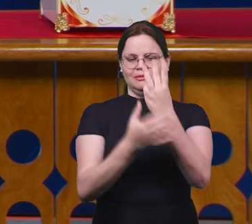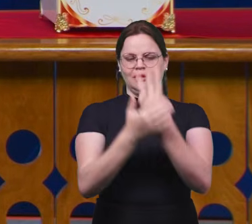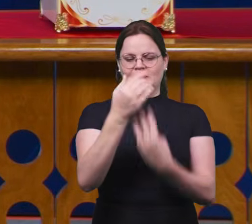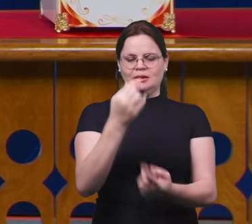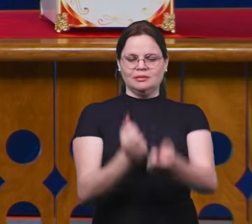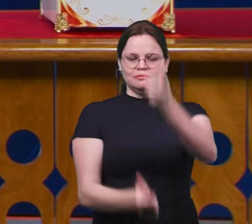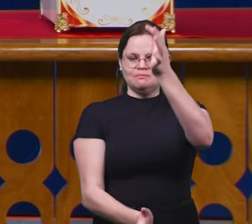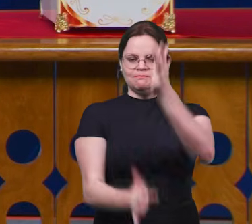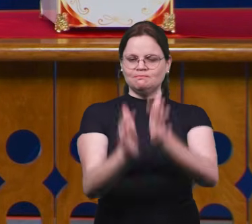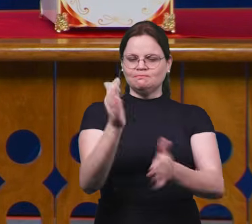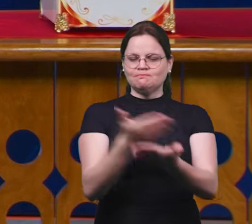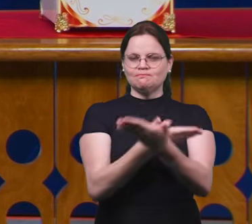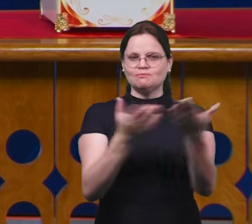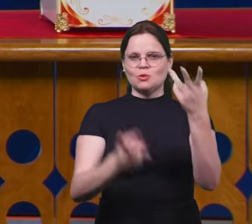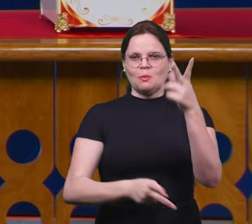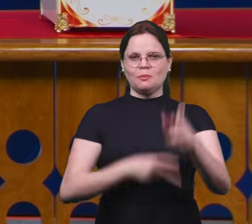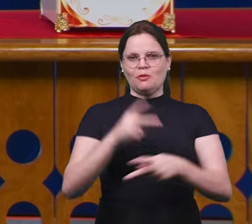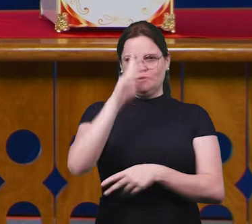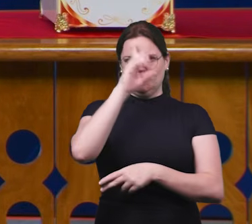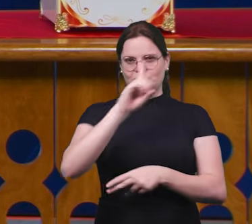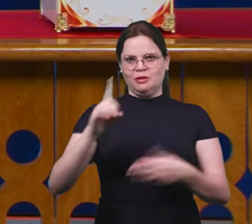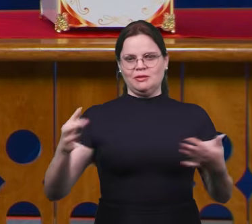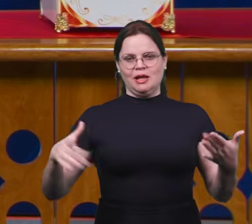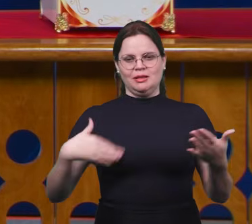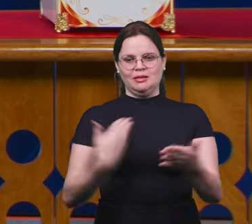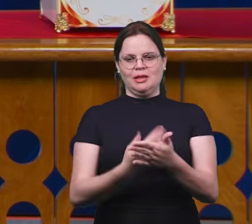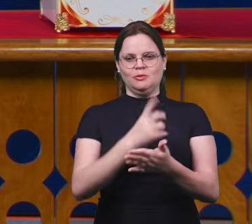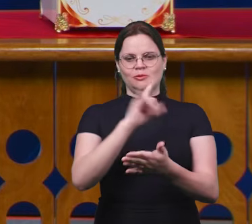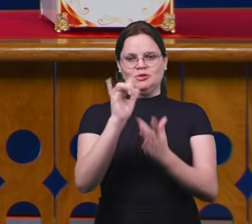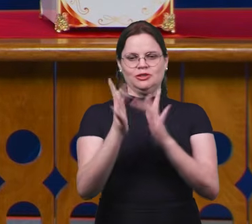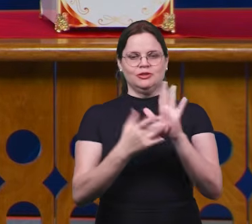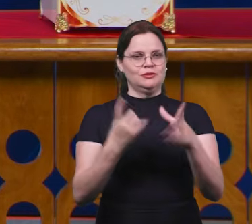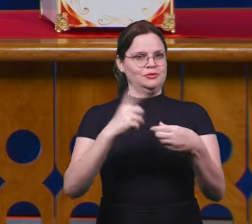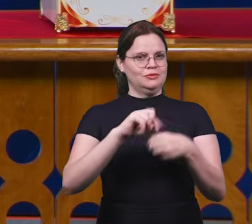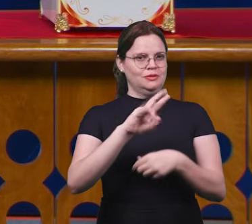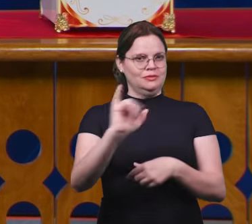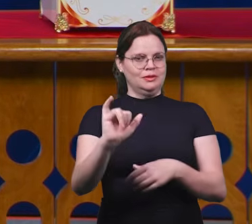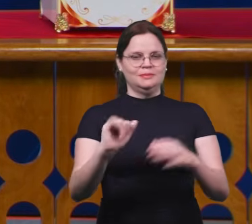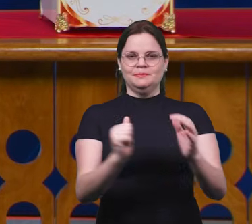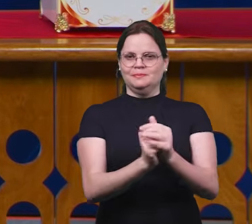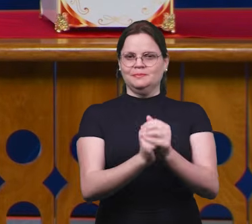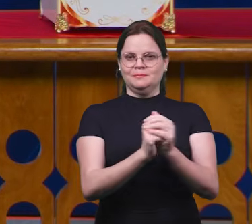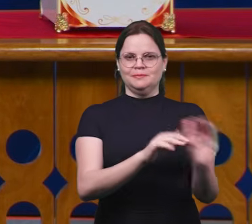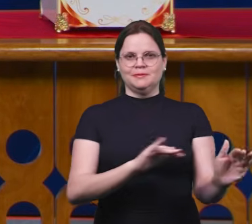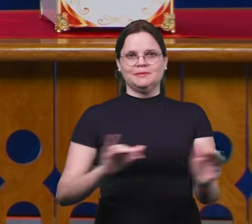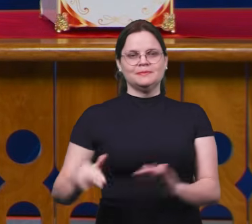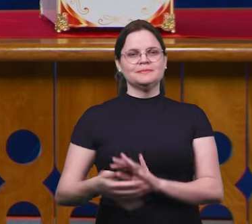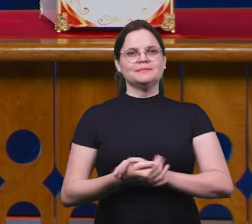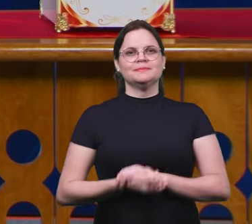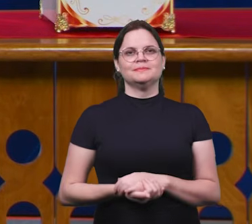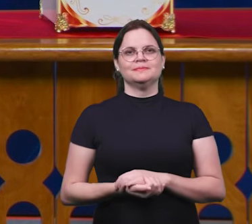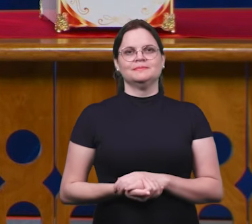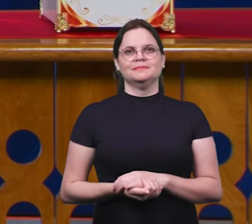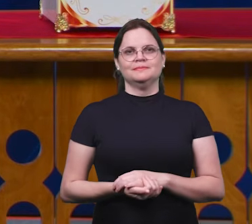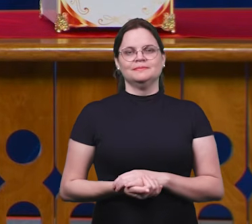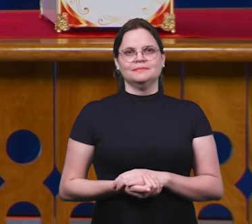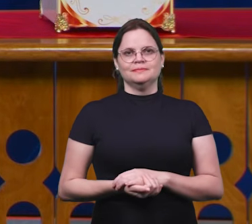repousem sobre todo o povo de Deus hoje e até o glorioso dia da vinda do Senhor Jesus.